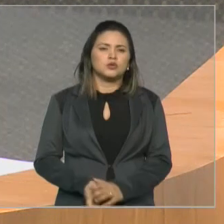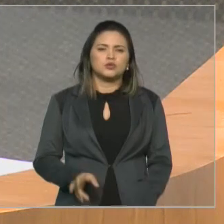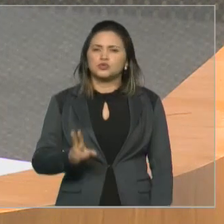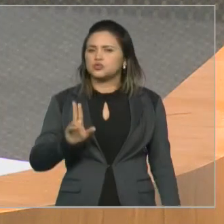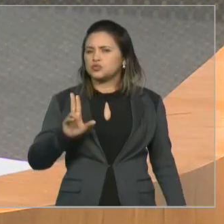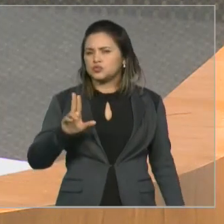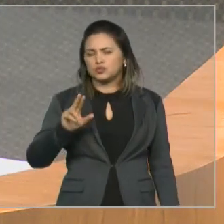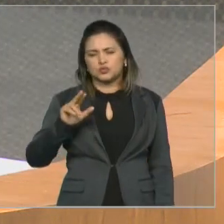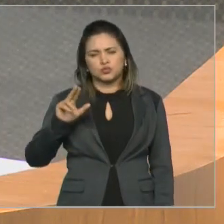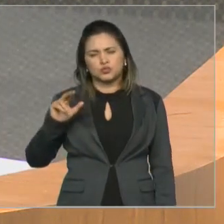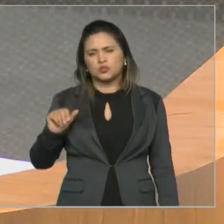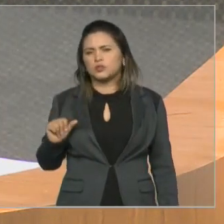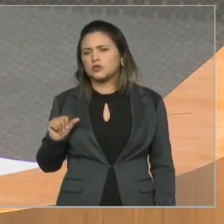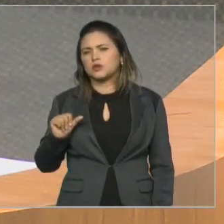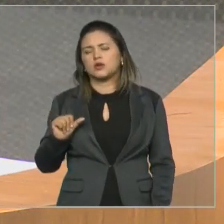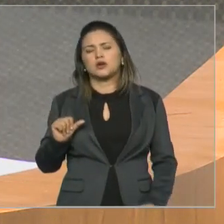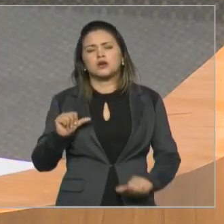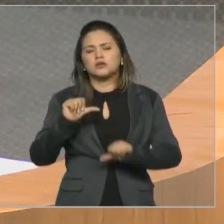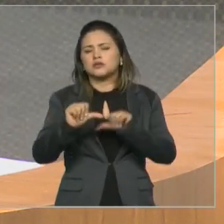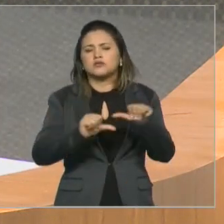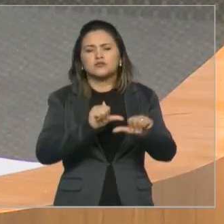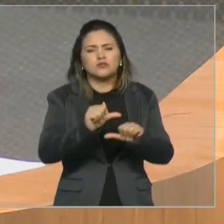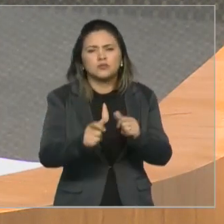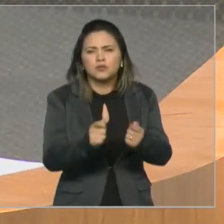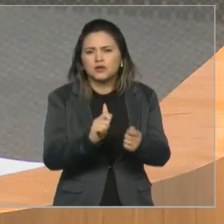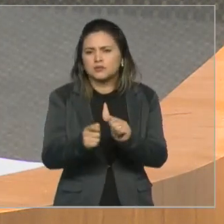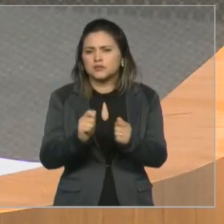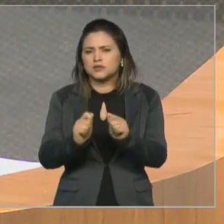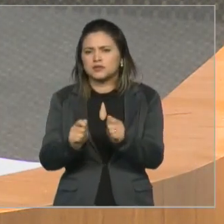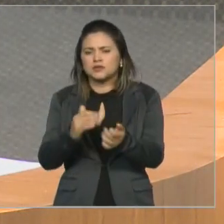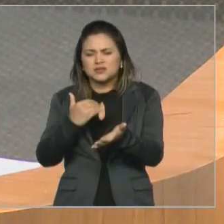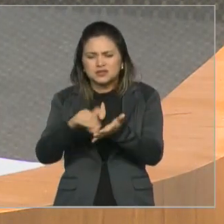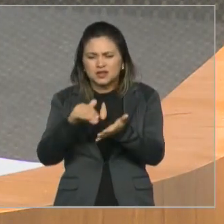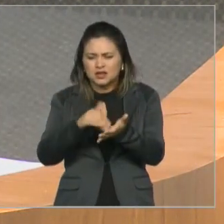administrativa, nunca reduziu uma única secretaria.